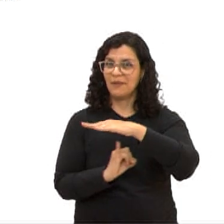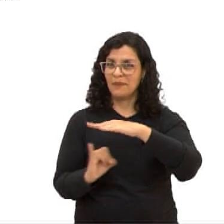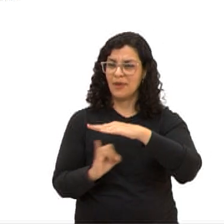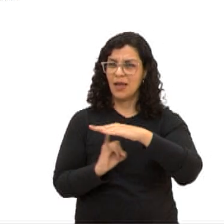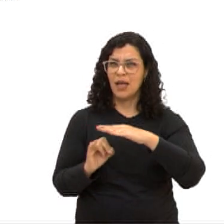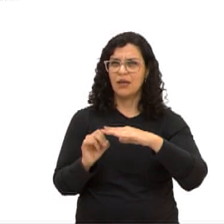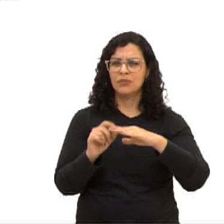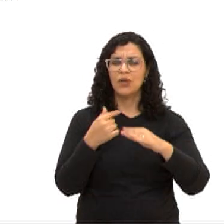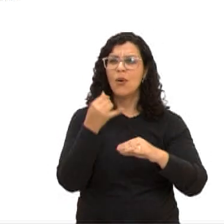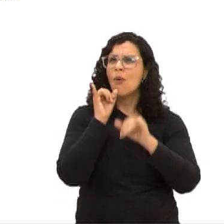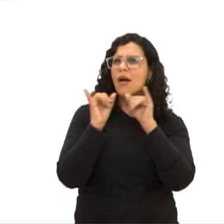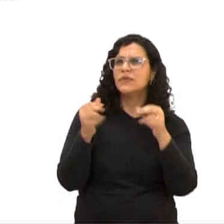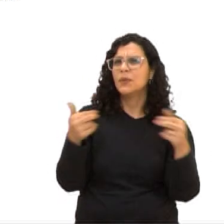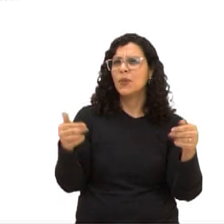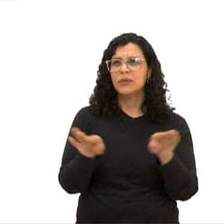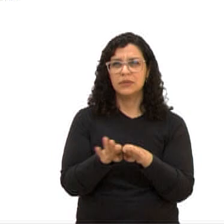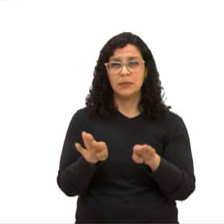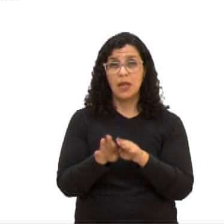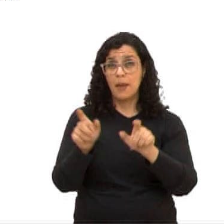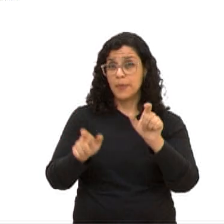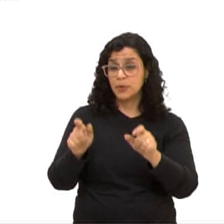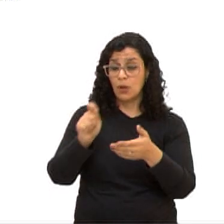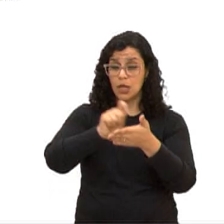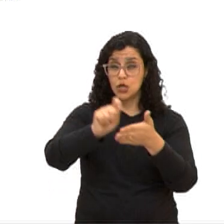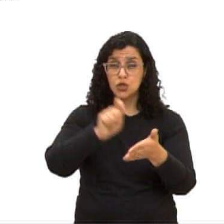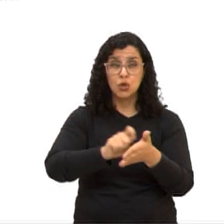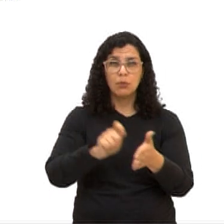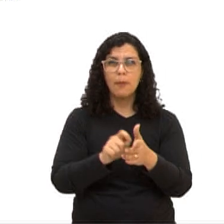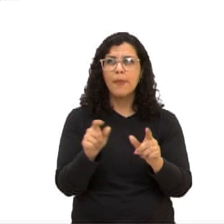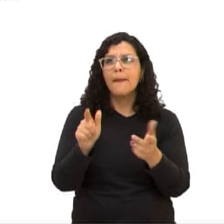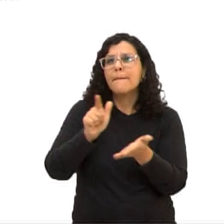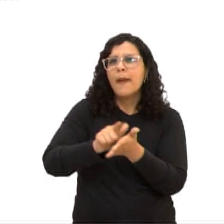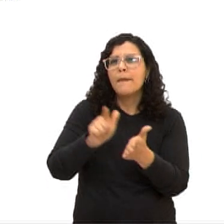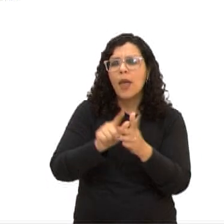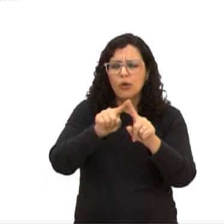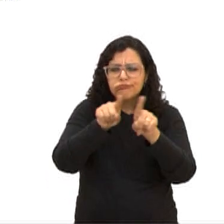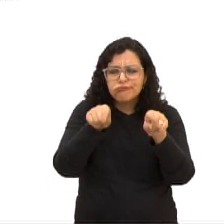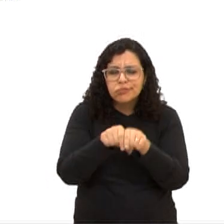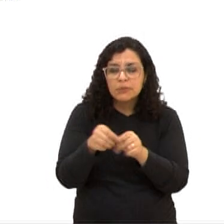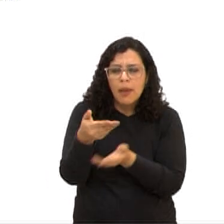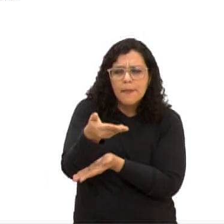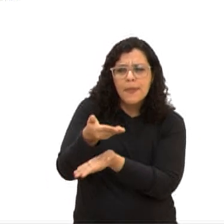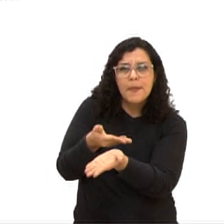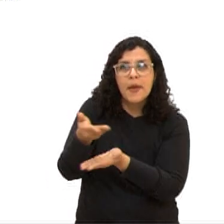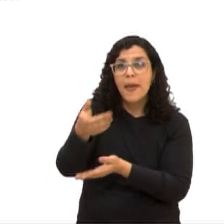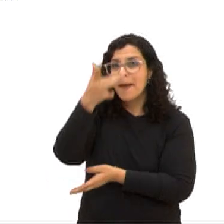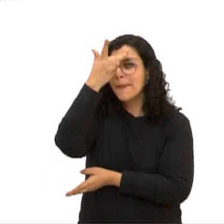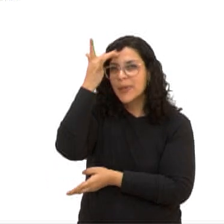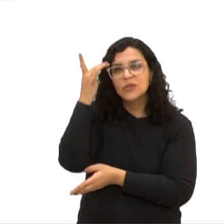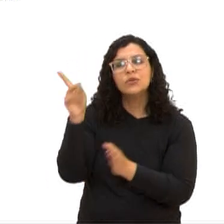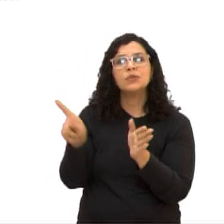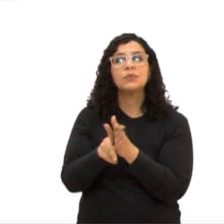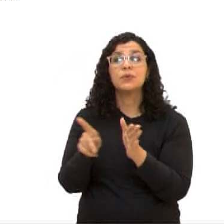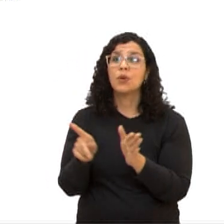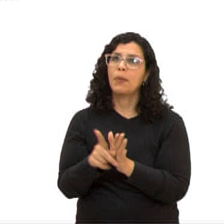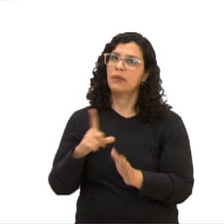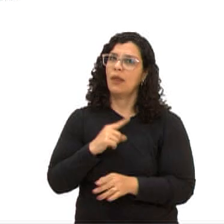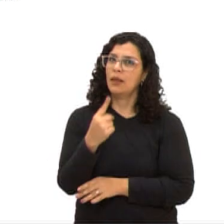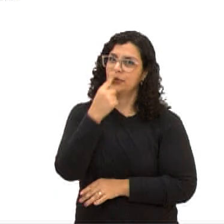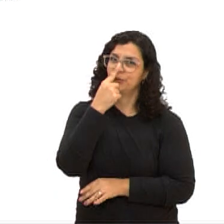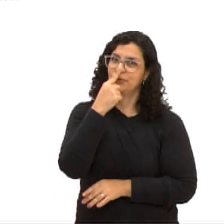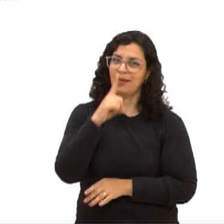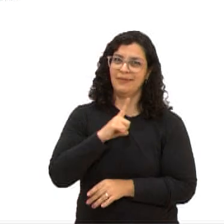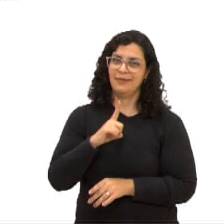deixa ali algum recadinho, né? São escritos em pequenos papéis e trocados entre pessoas que possuem grau